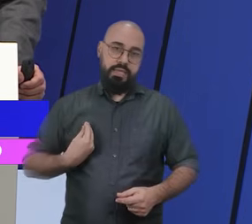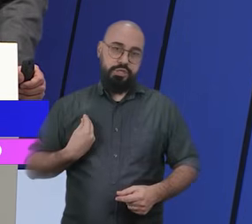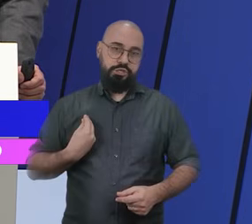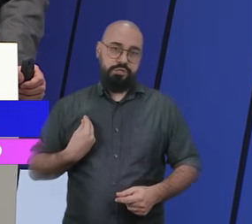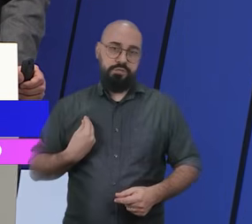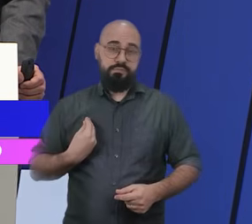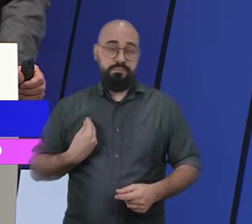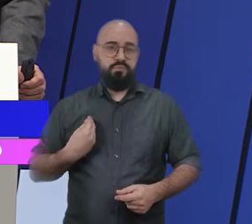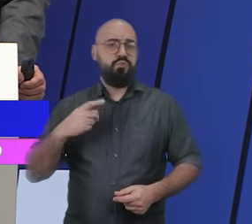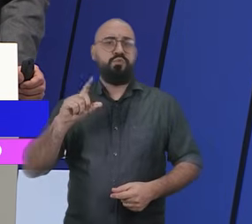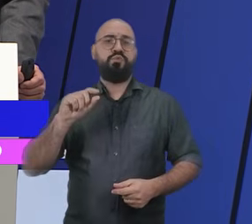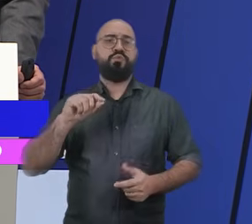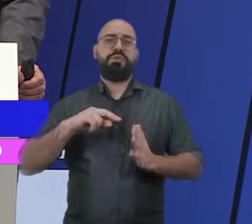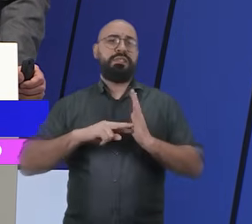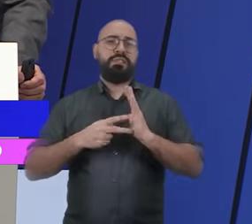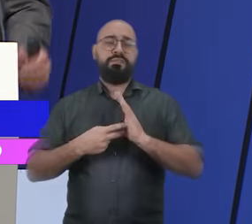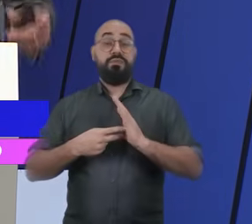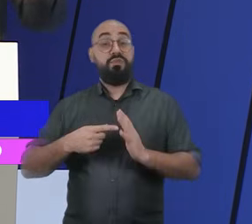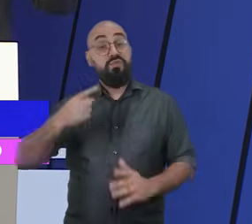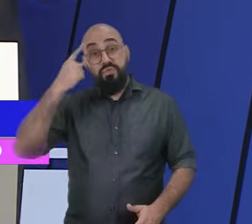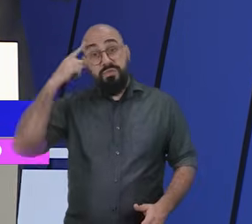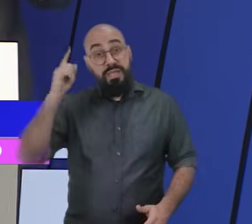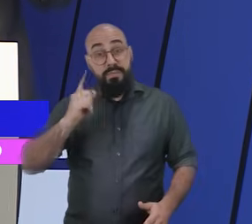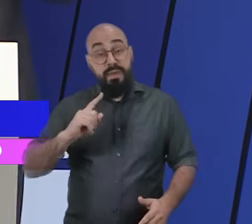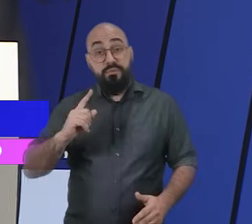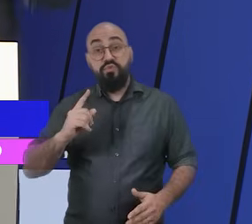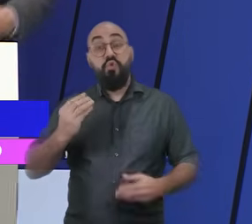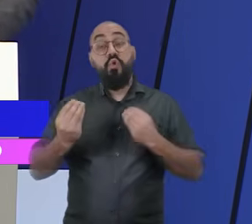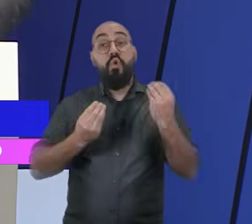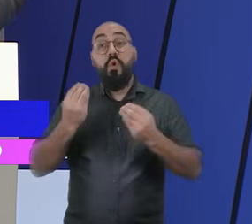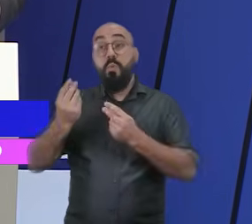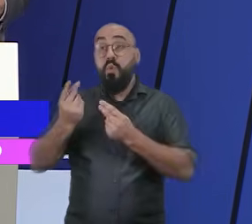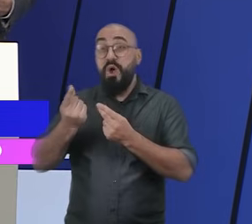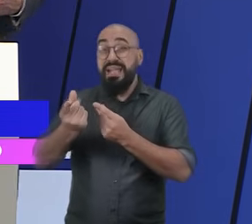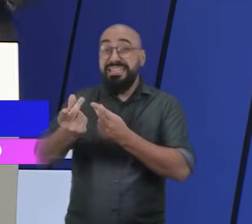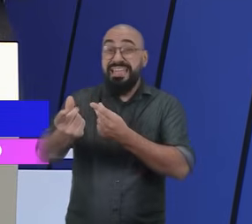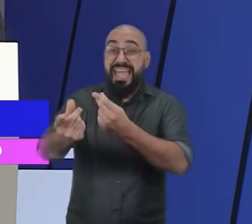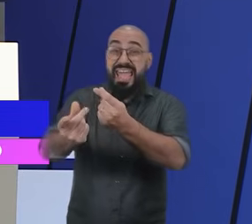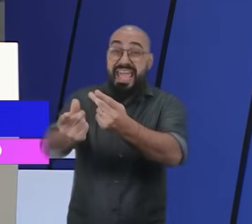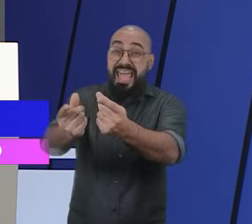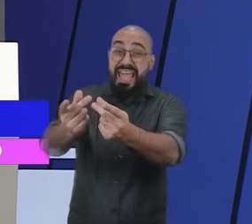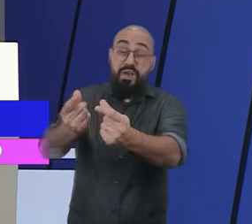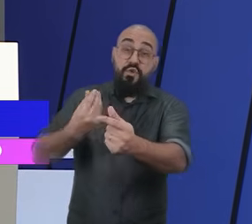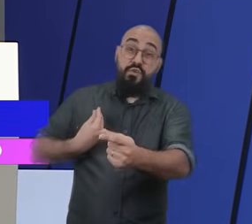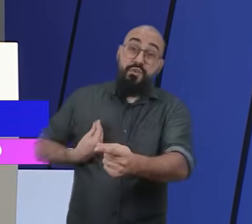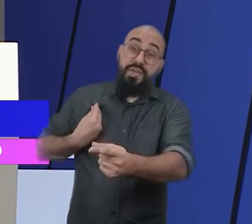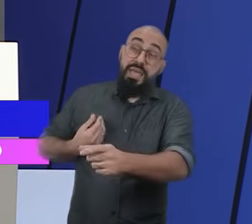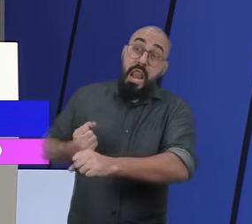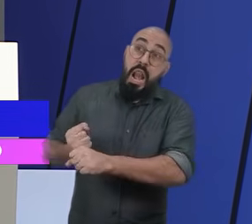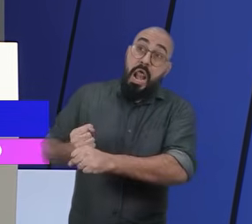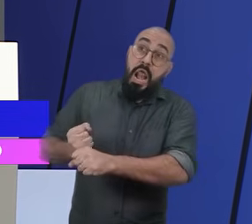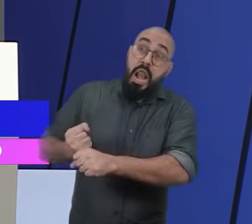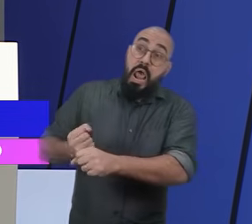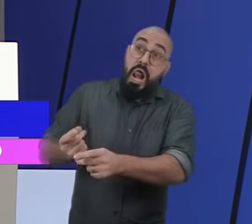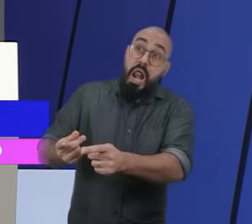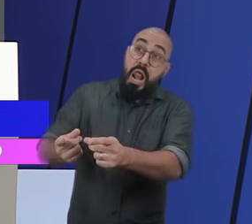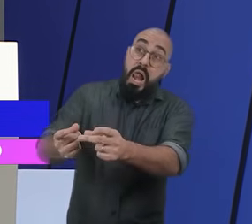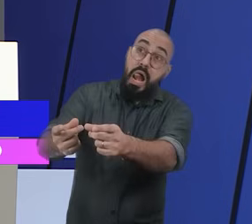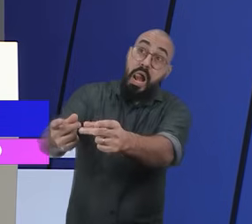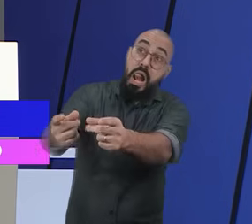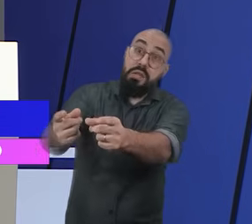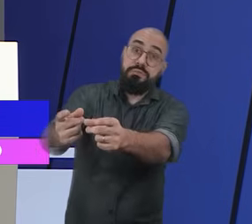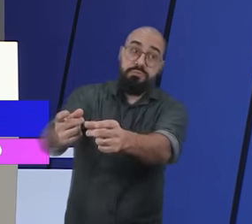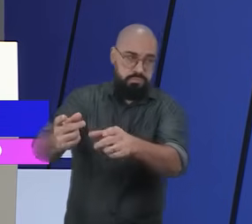seja, nós não sabemos, nós não conseguimos imaginar o que é a eternidade. Seria então esse local de